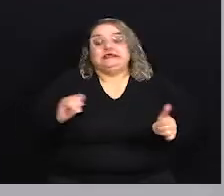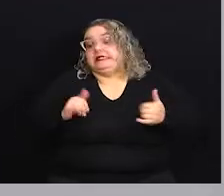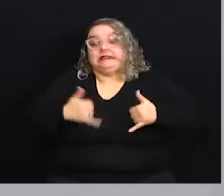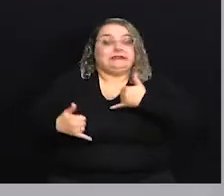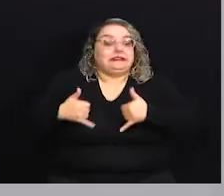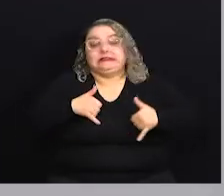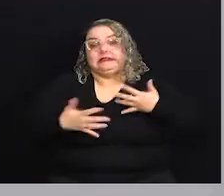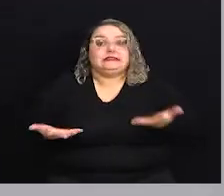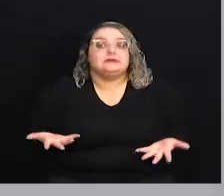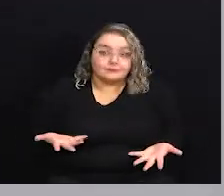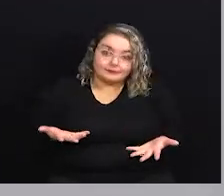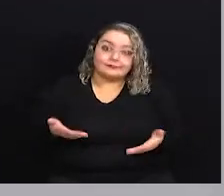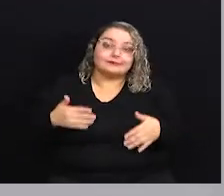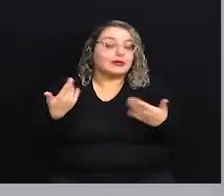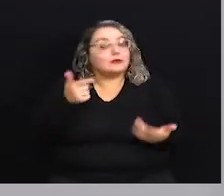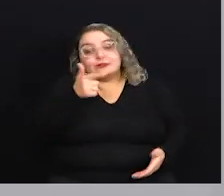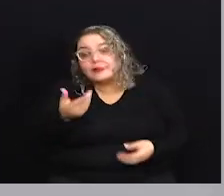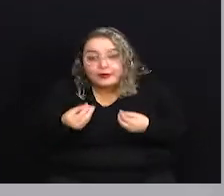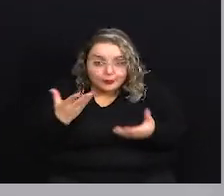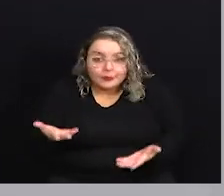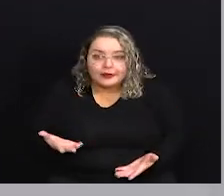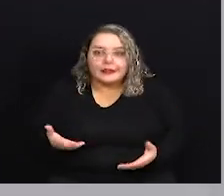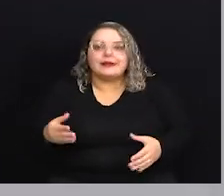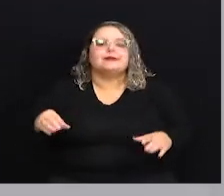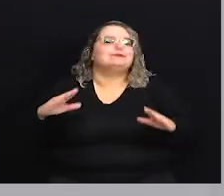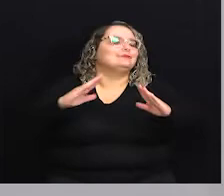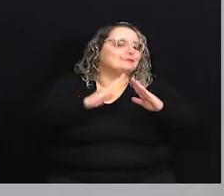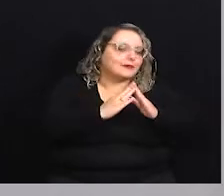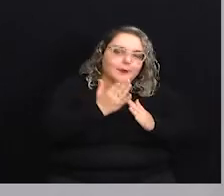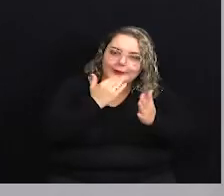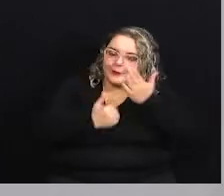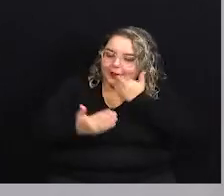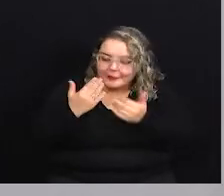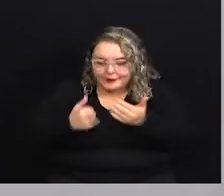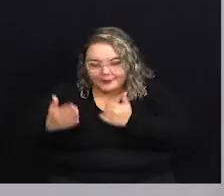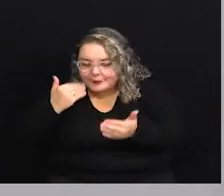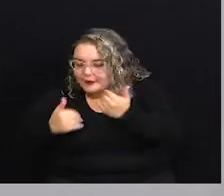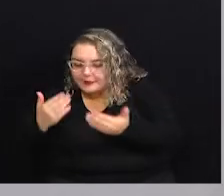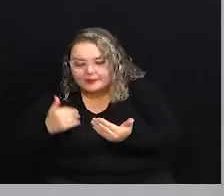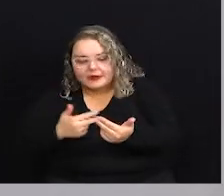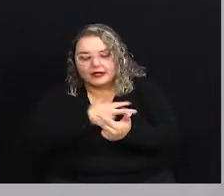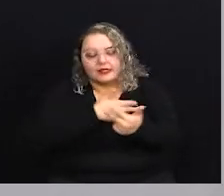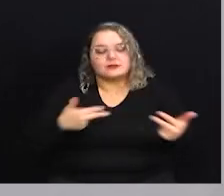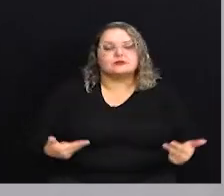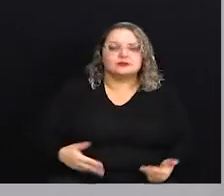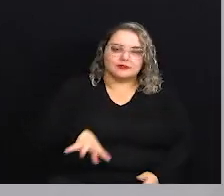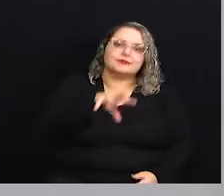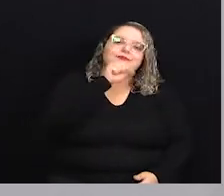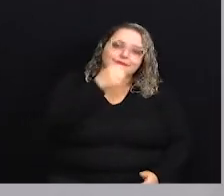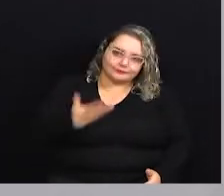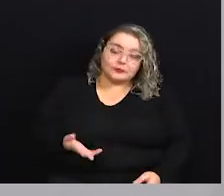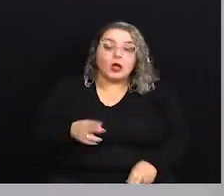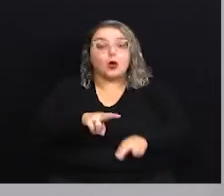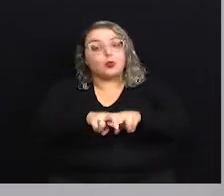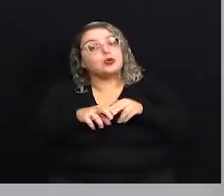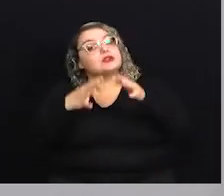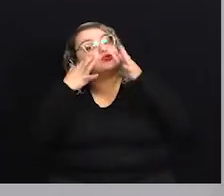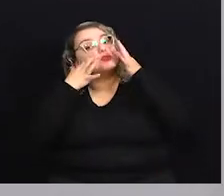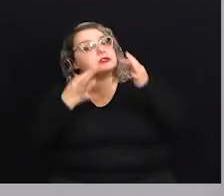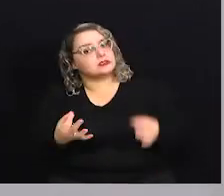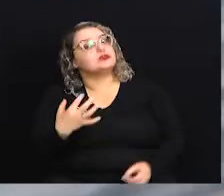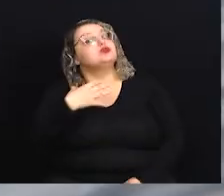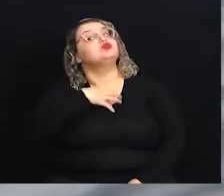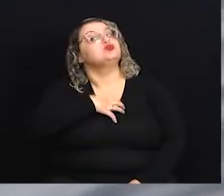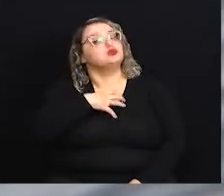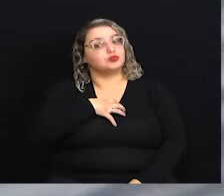gastar energia, então se eles não têm onde gastar, eles acabam descontando na casa, nos objetos e acabam ingerindo eles